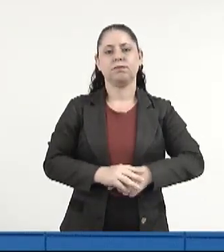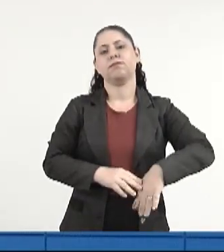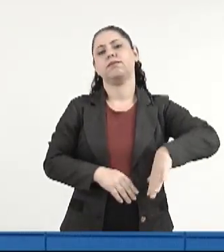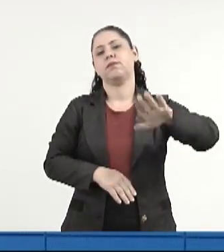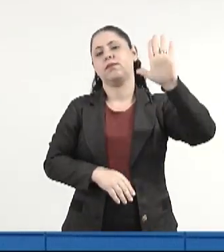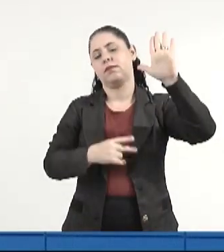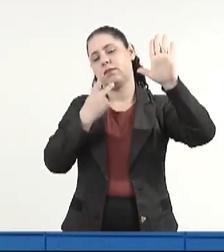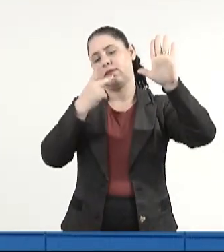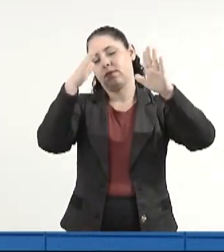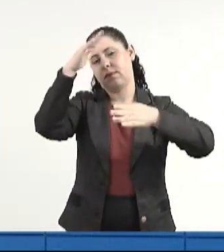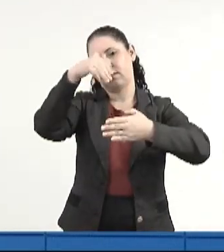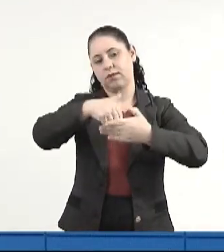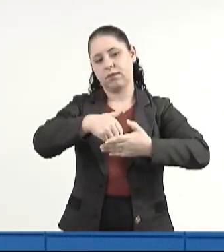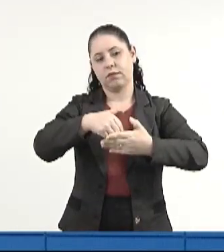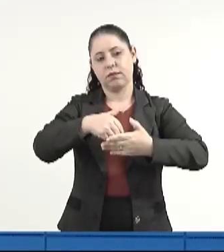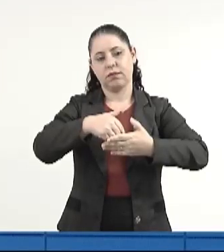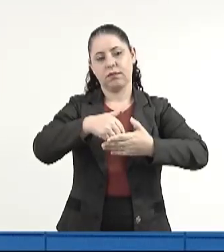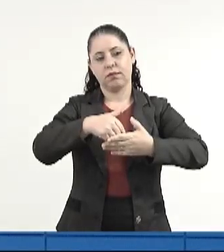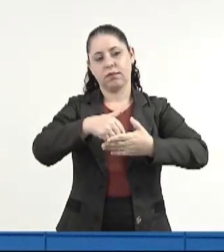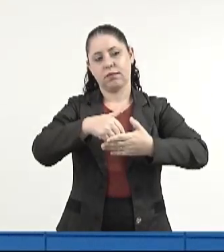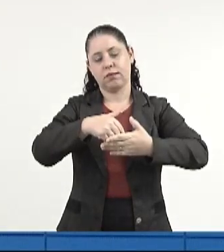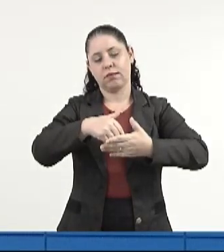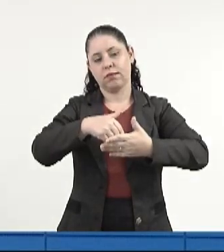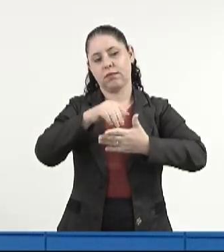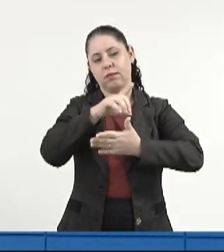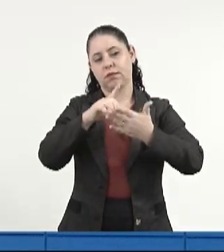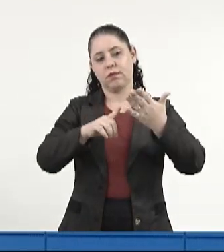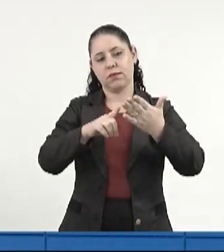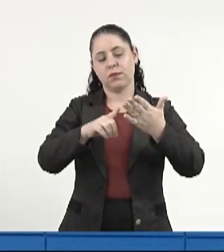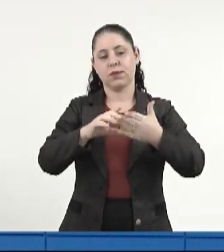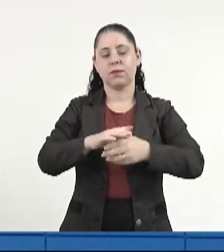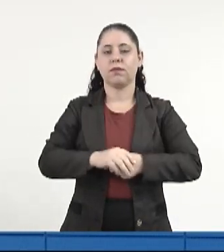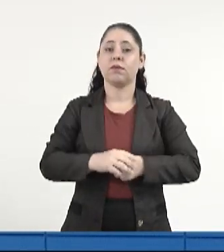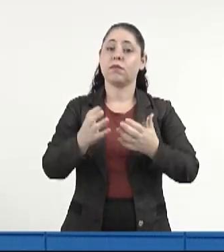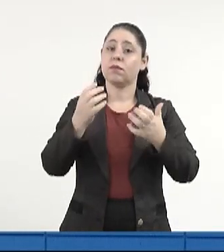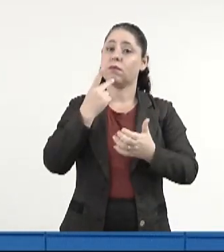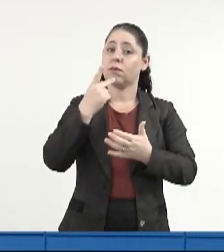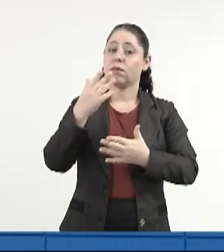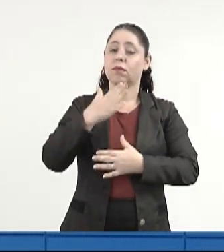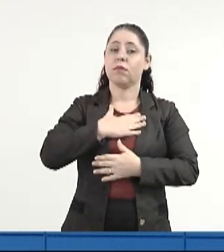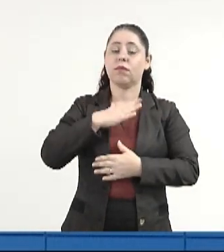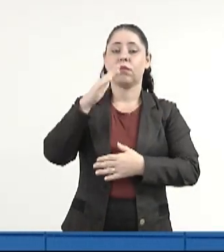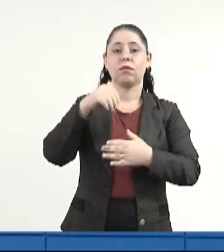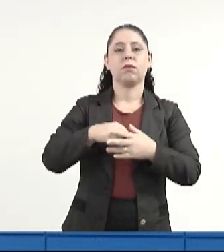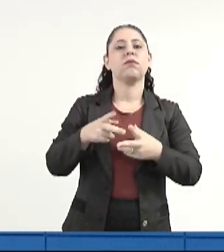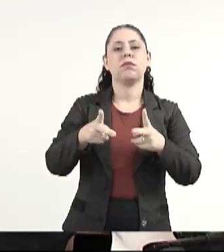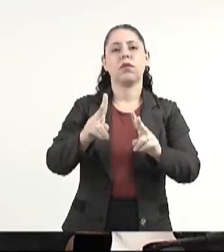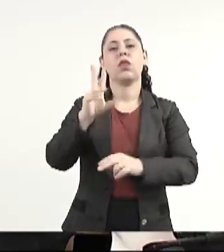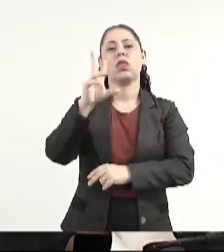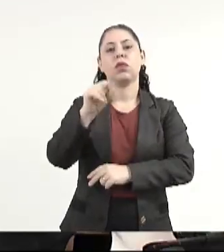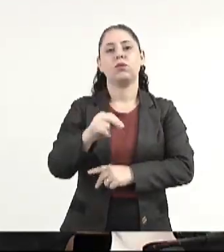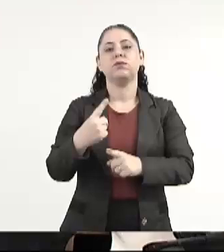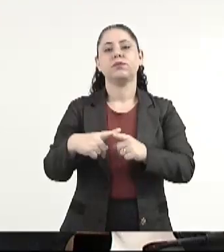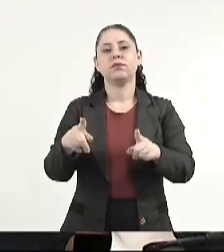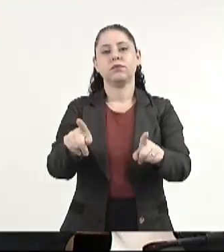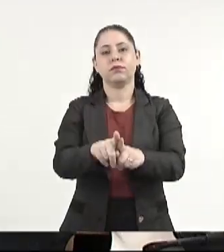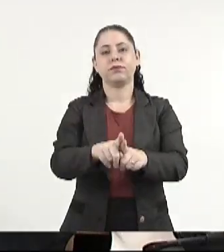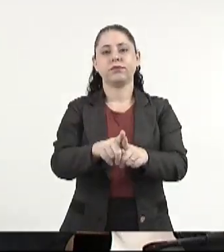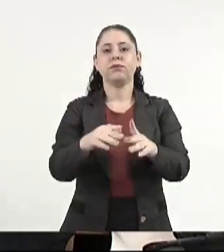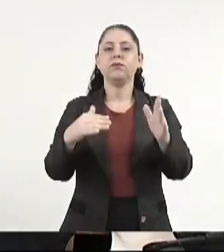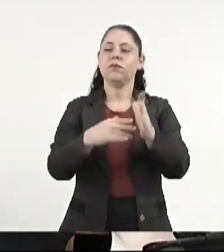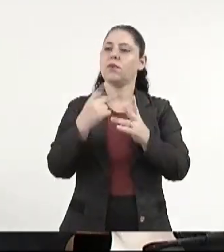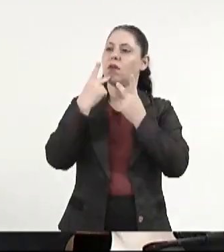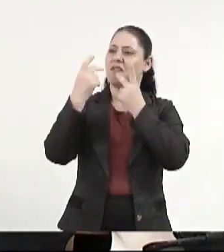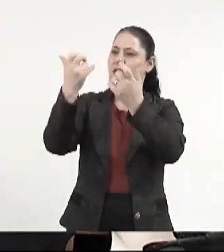Declaração de voto, presidente. Aproveitamos para declarar a deputada Gleice. Gostaria aqui de declarar meu voto, continuar declarando meu voto não, inclusive depois da